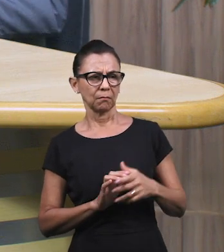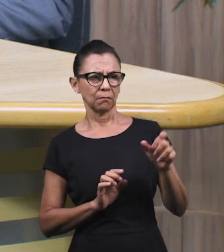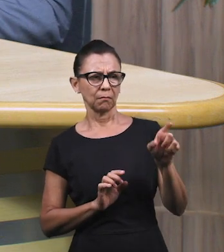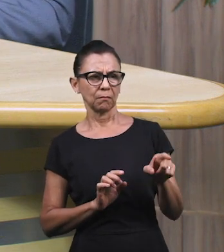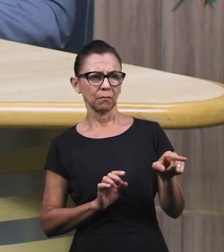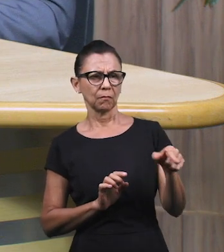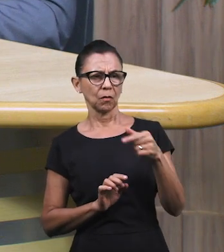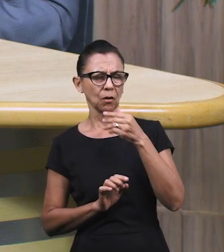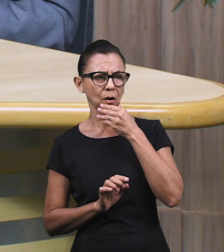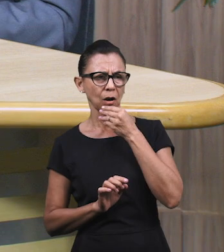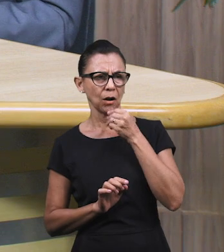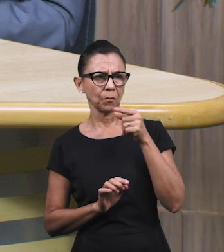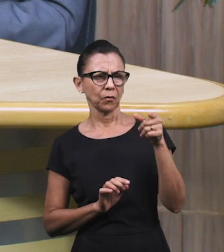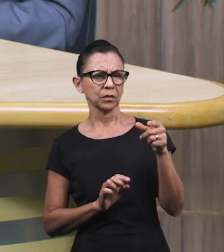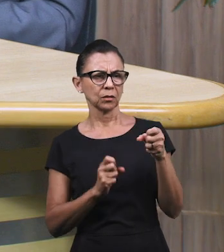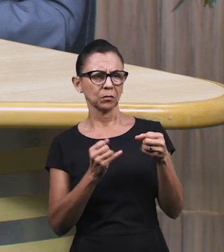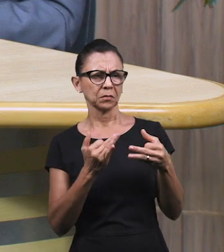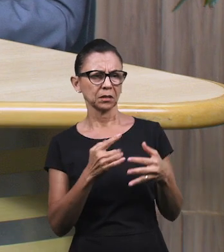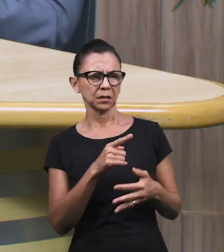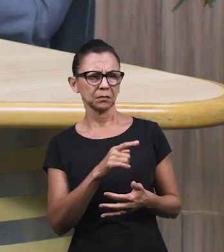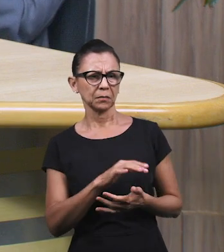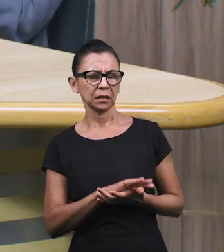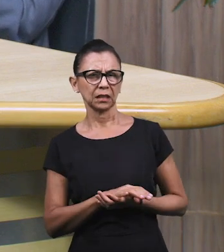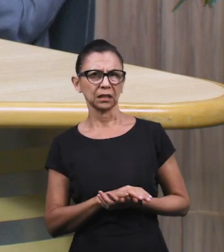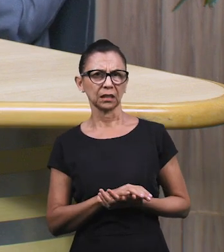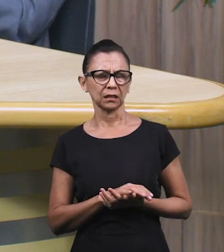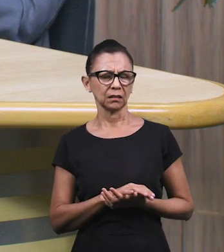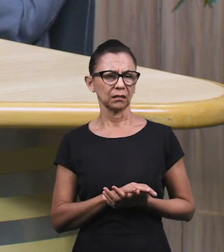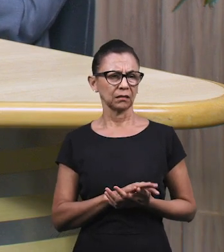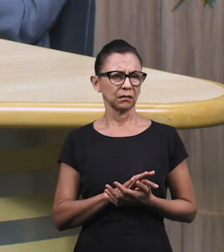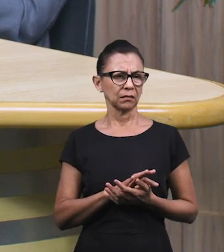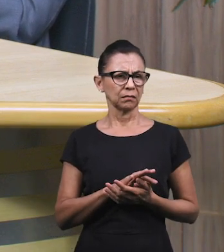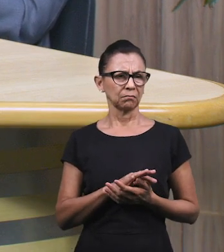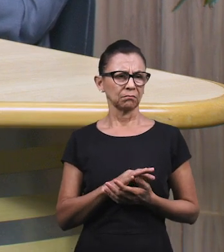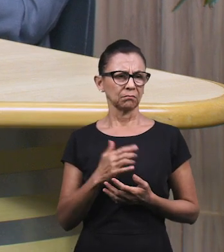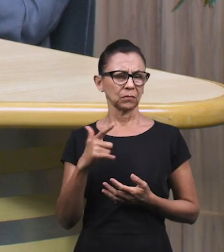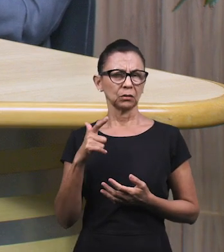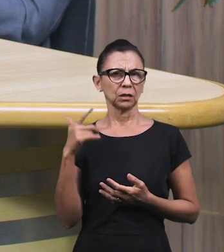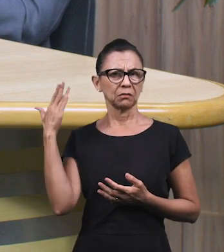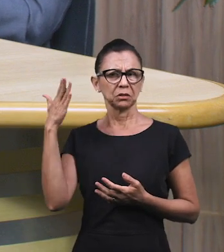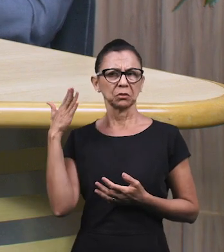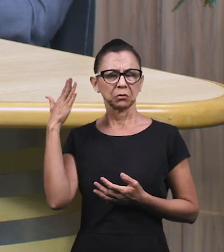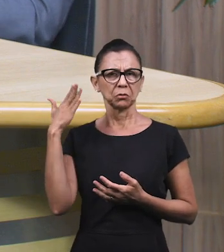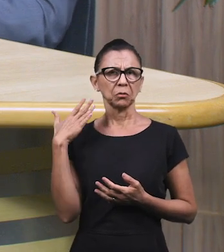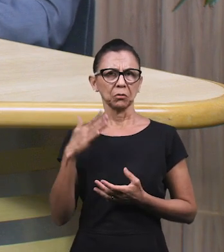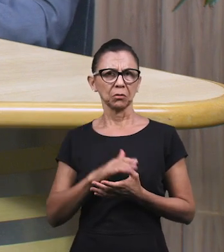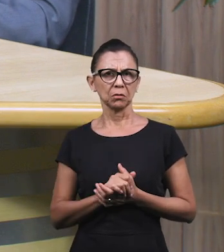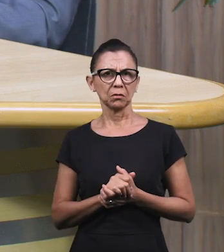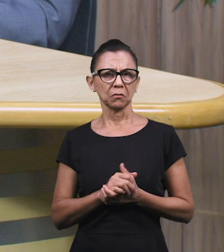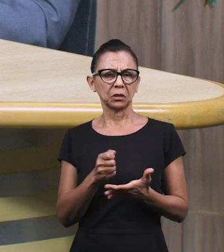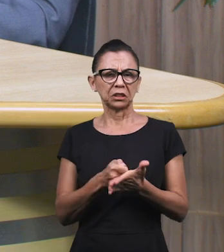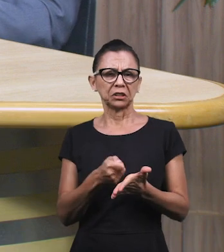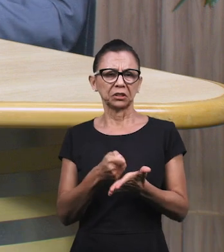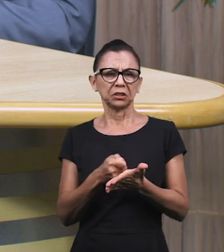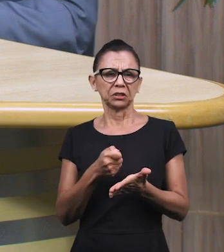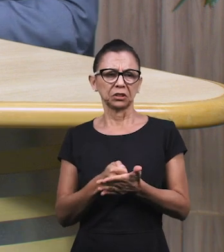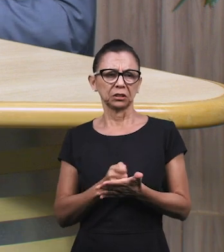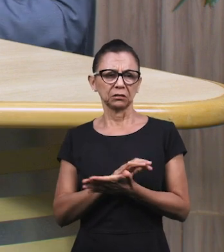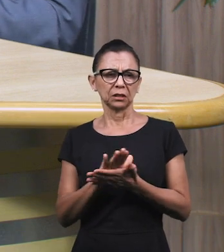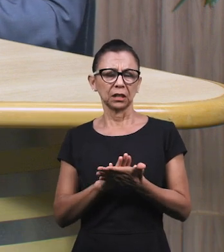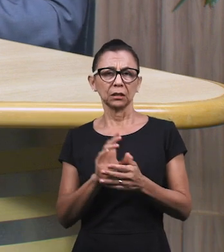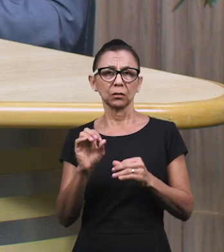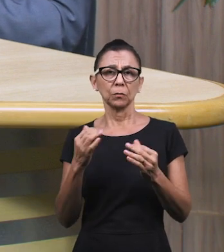segue. Acabou. Como é que você explica isso? Não teve discurso, não teve apelação, não teve nada. É irresistível o